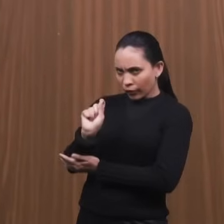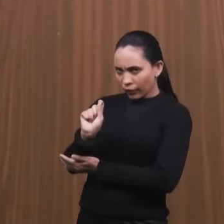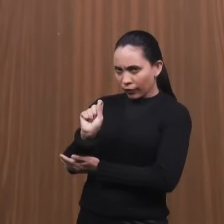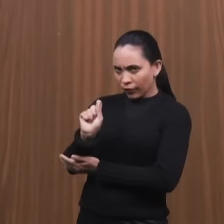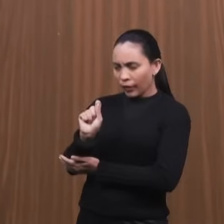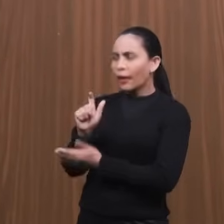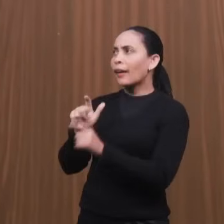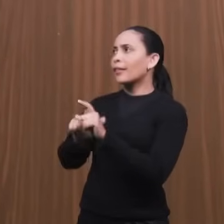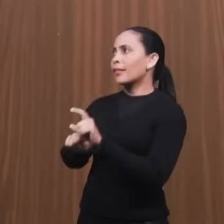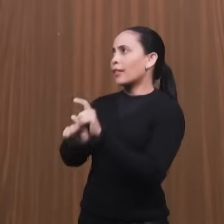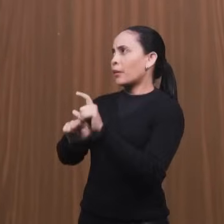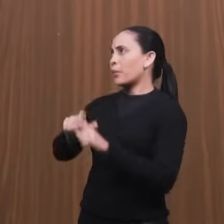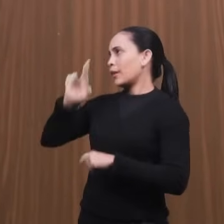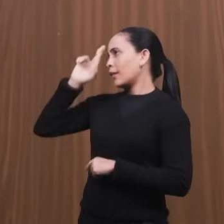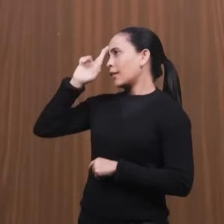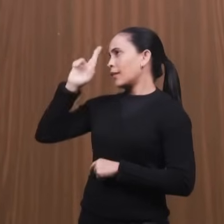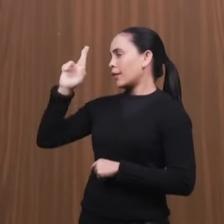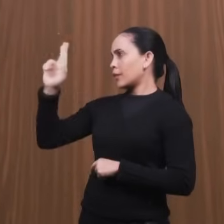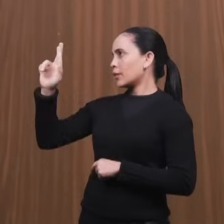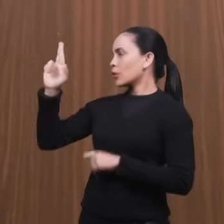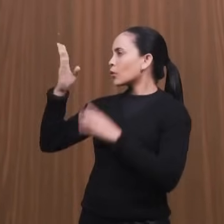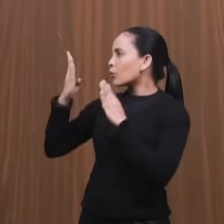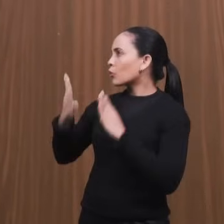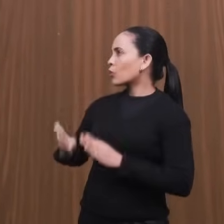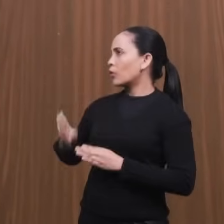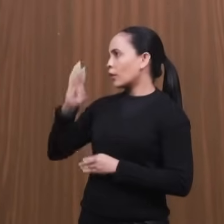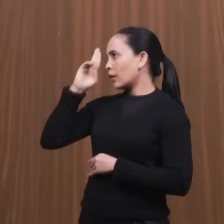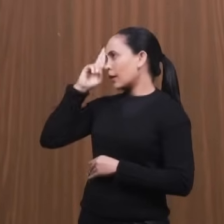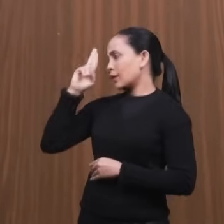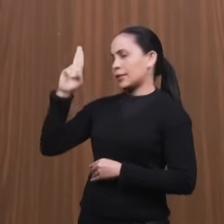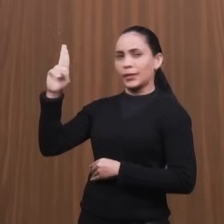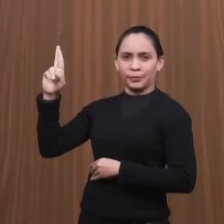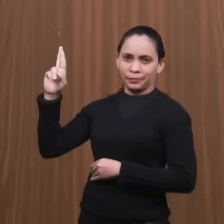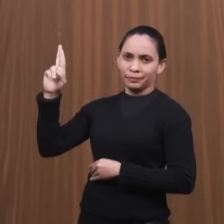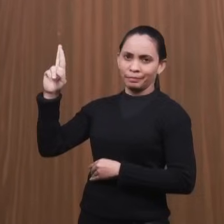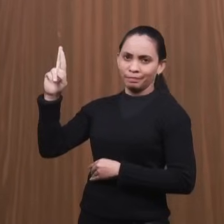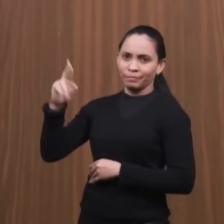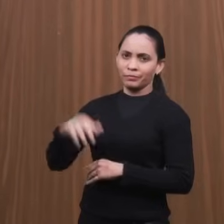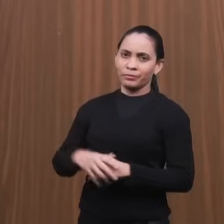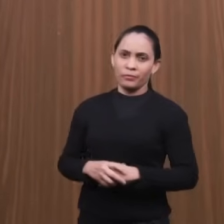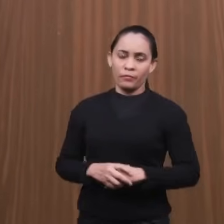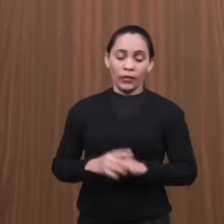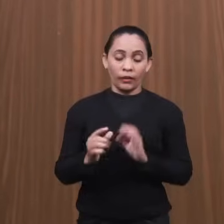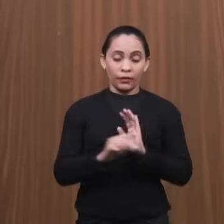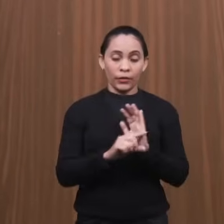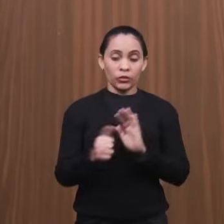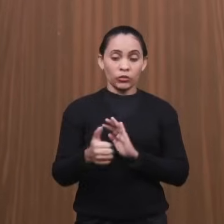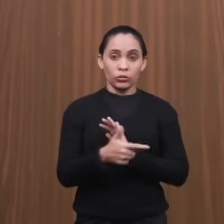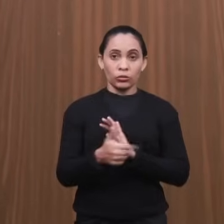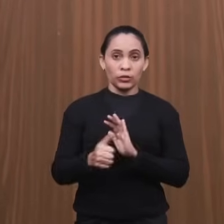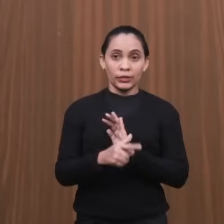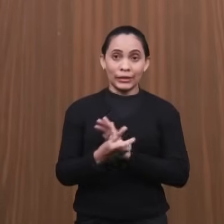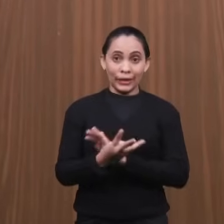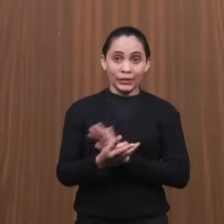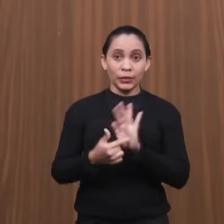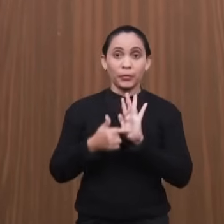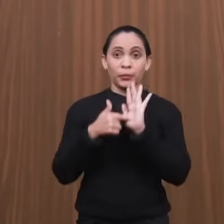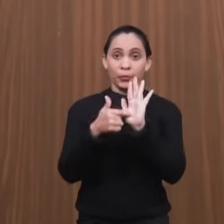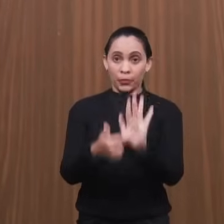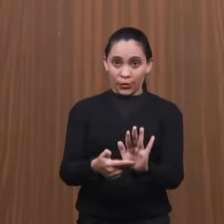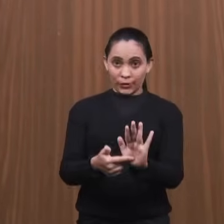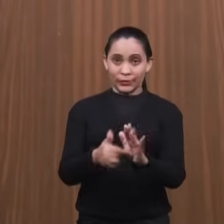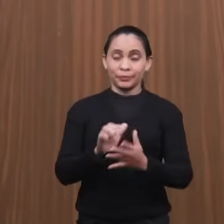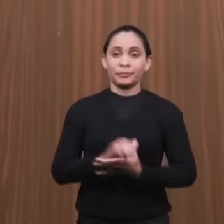a total dependência e fidelidade àquilo que temos recebido do Senhor. O verso 12 e 13 diz assim, árvores